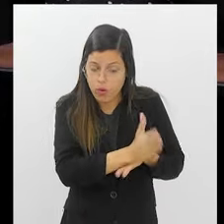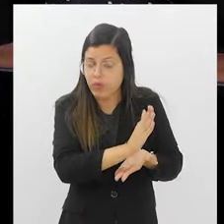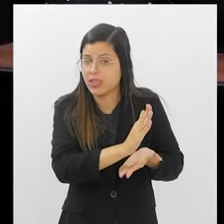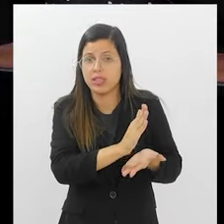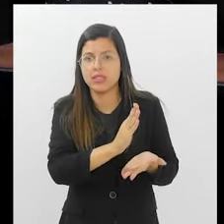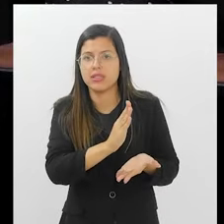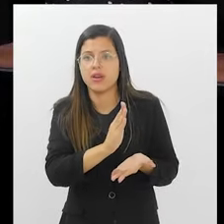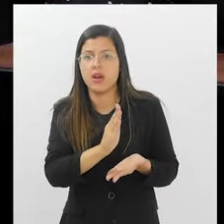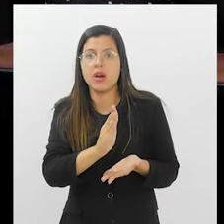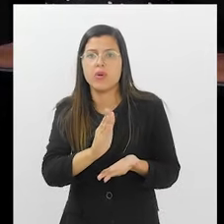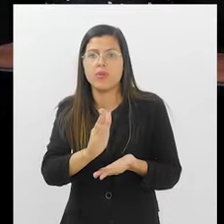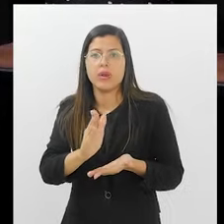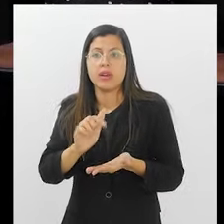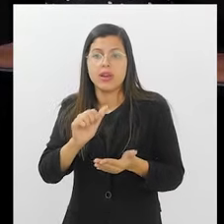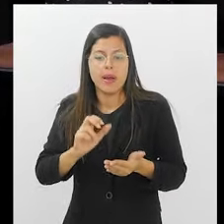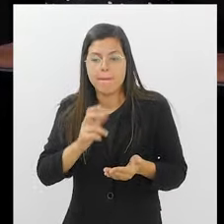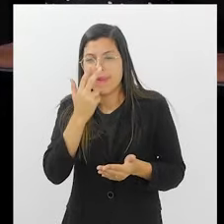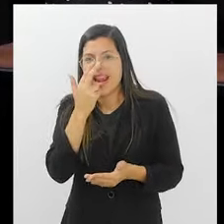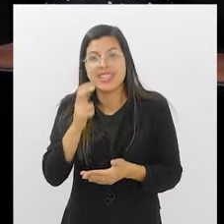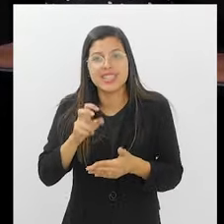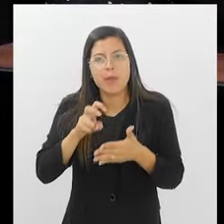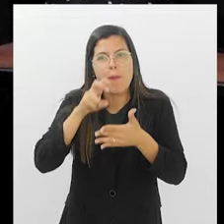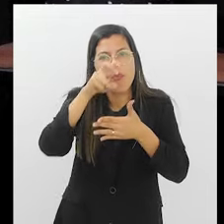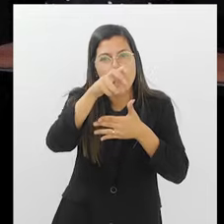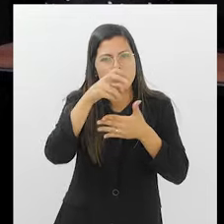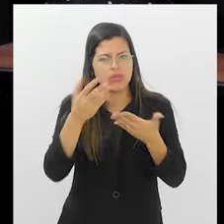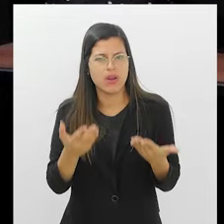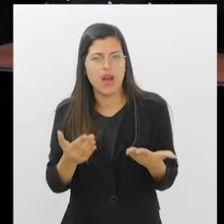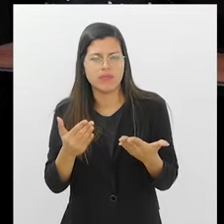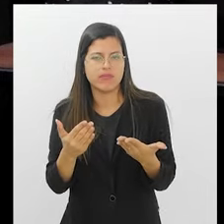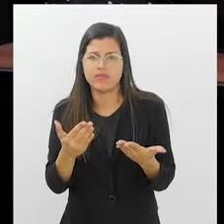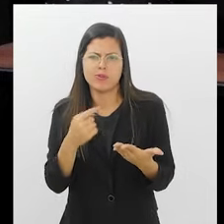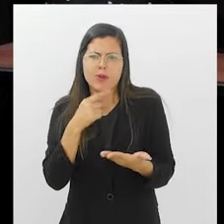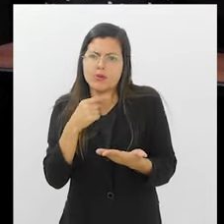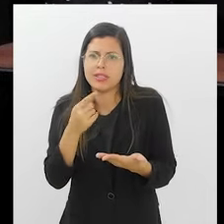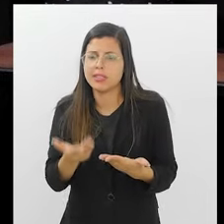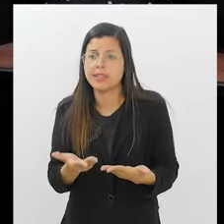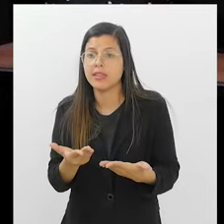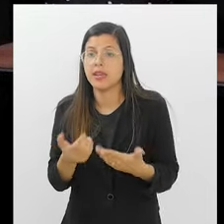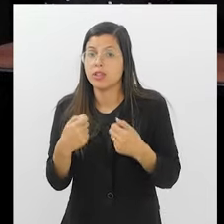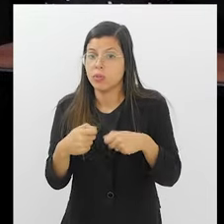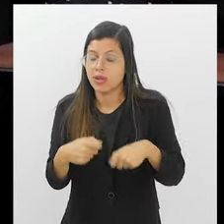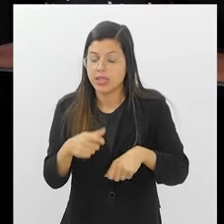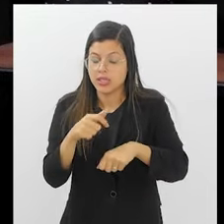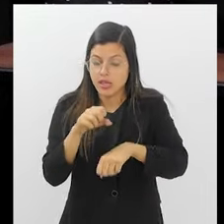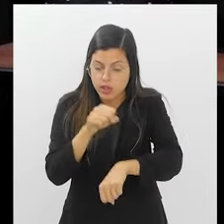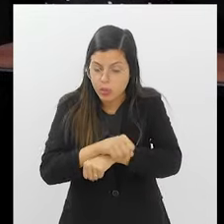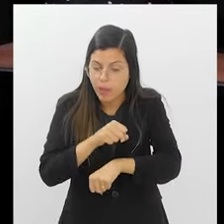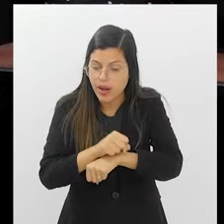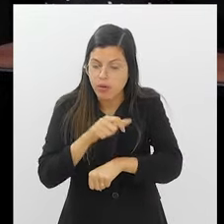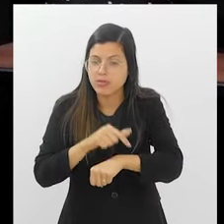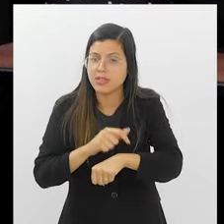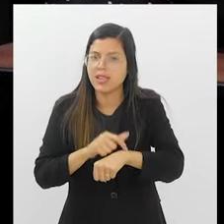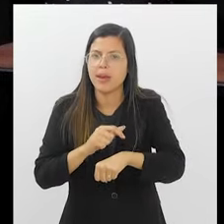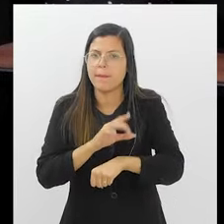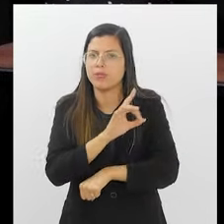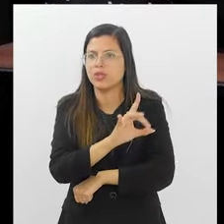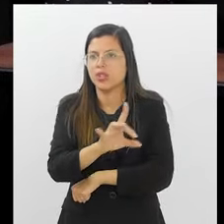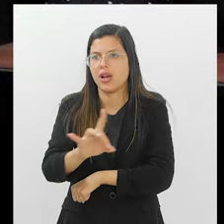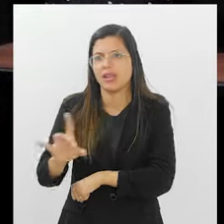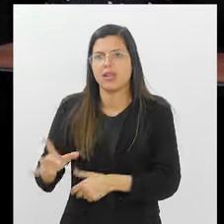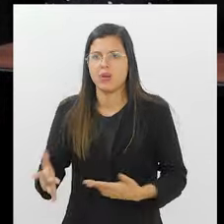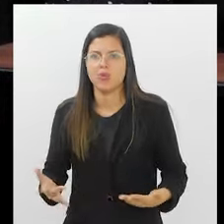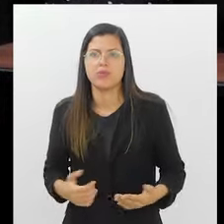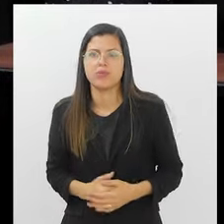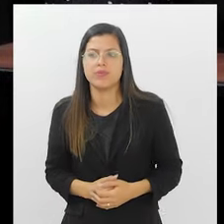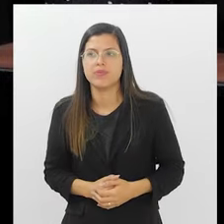essa aprovação, ela ia queimar uma etapa e não ia chegar. A gente tem que dar à pessoa o tempo que ela necessita para queimar